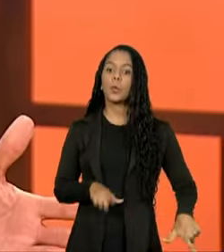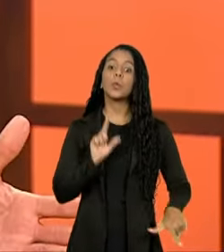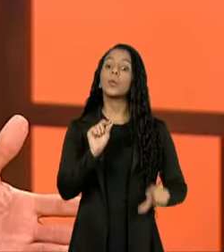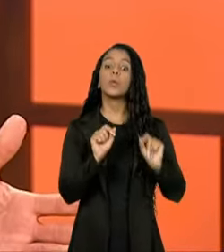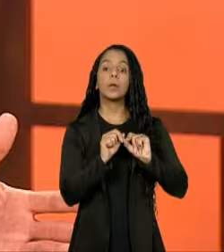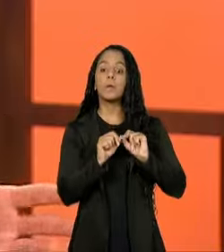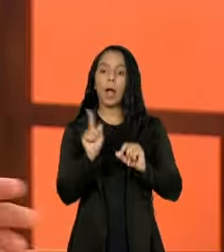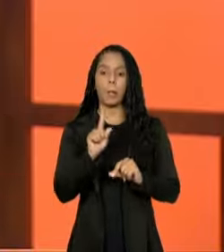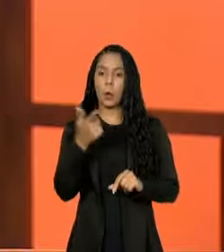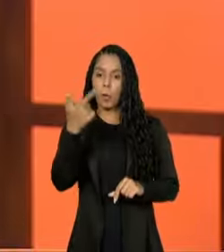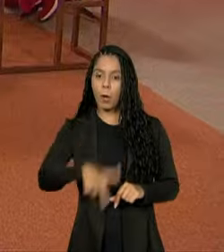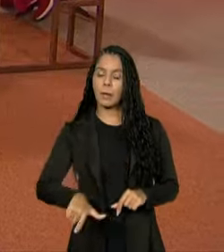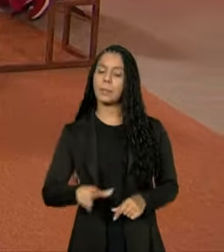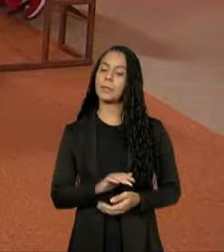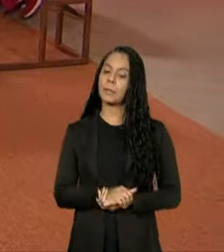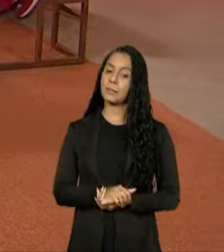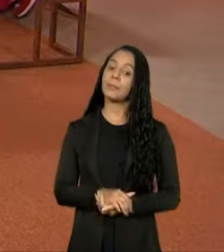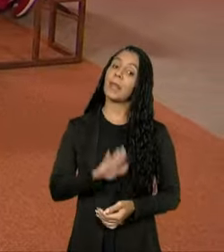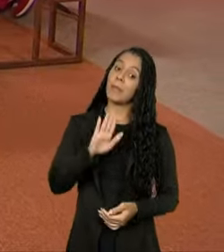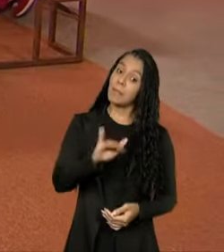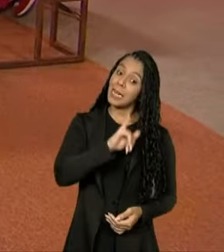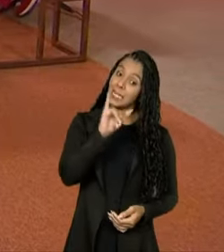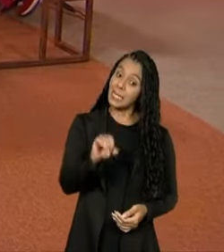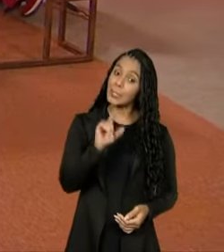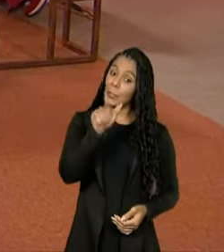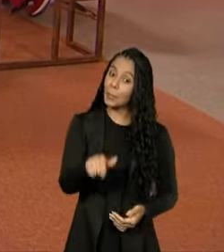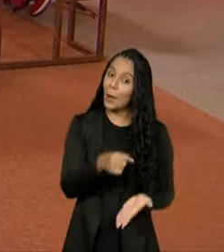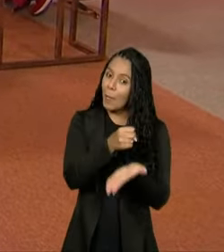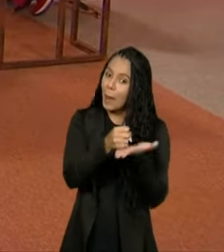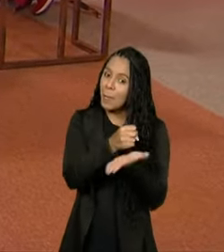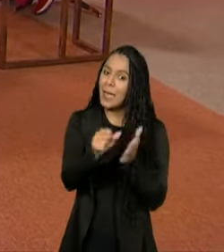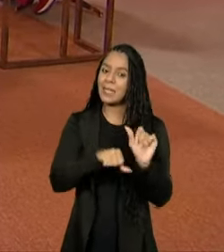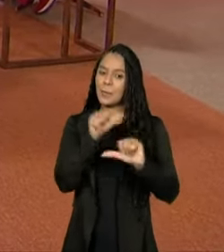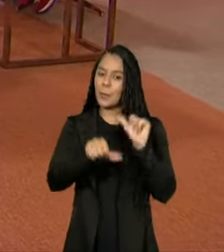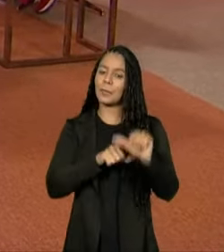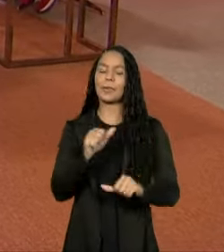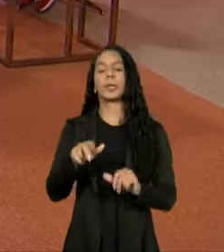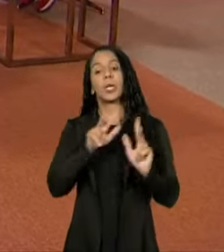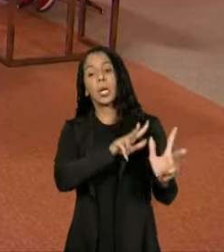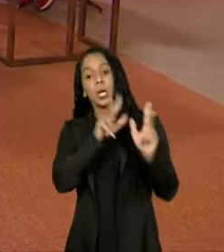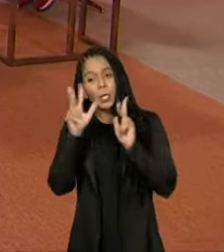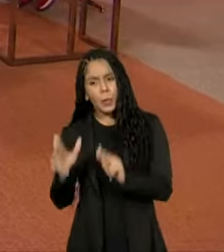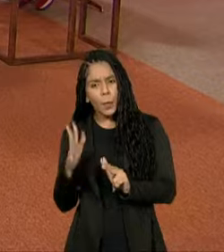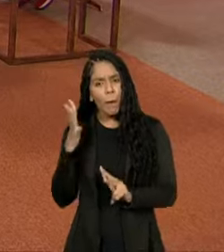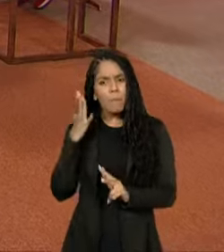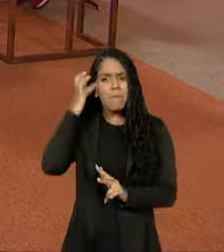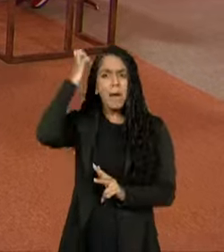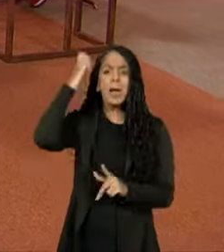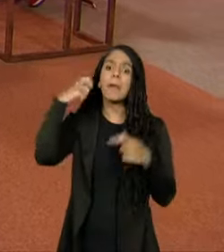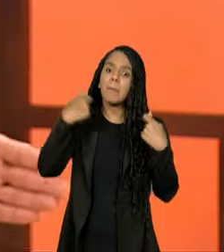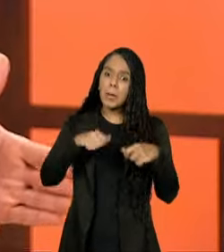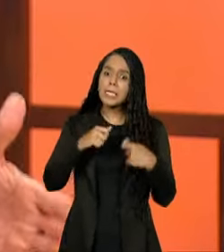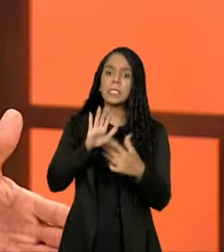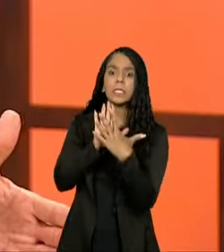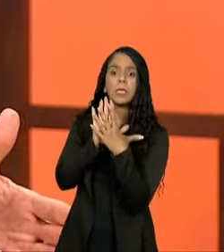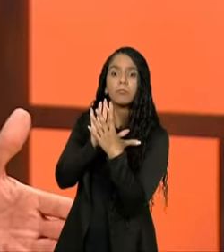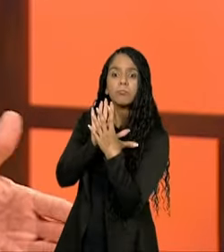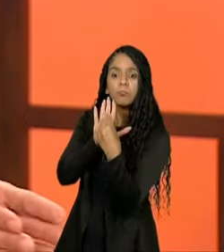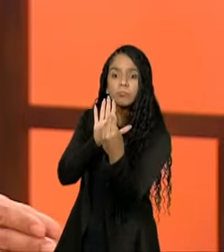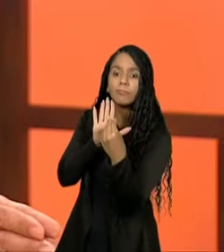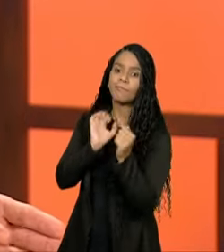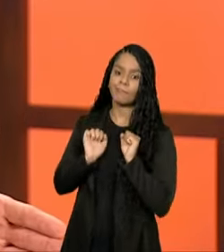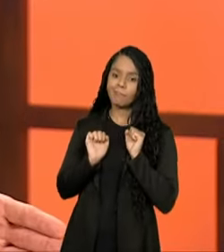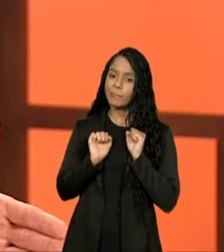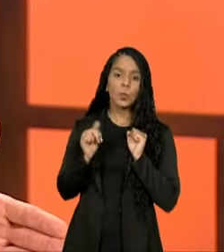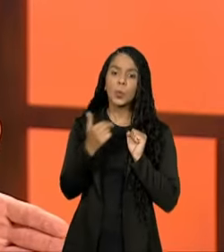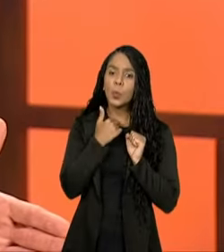para isso não se repetir? Mas isso serve então, esse como uma caso base da mudança. E esse caso da Marielle, exatamente, tem que servir de exemplo.